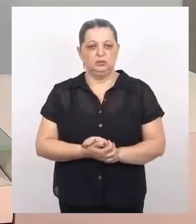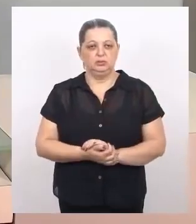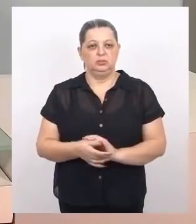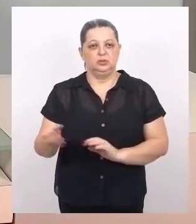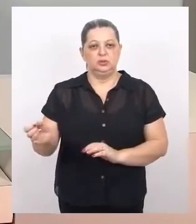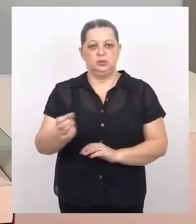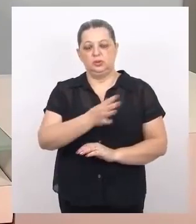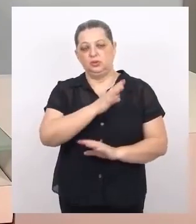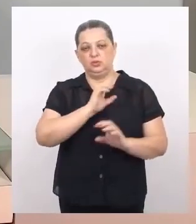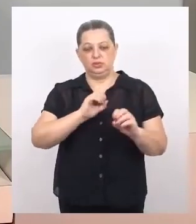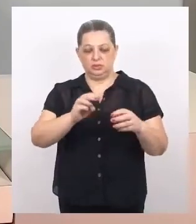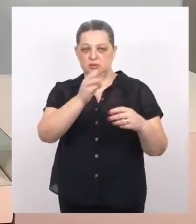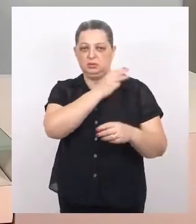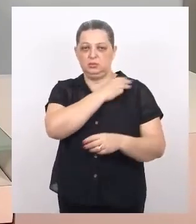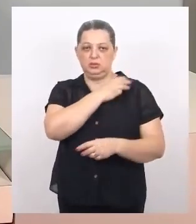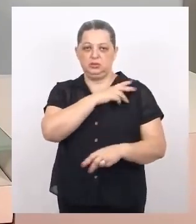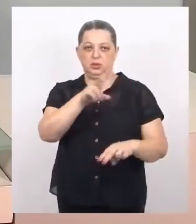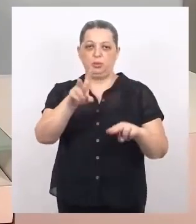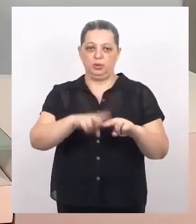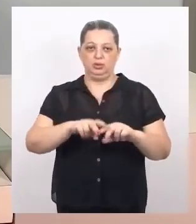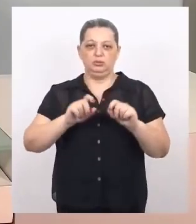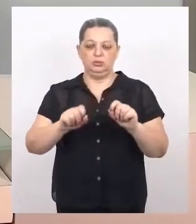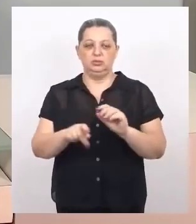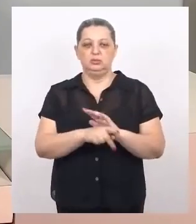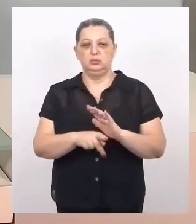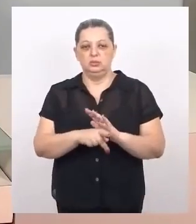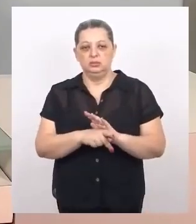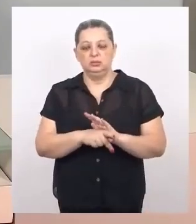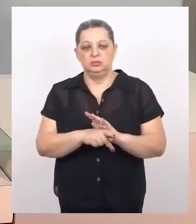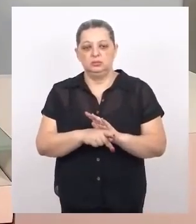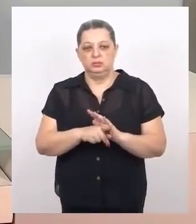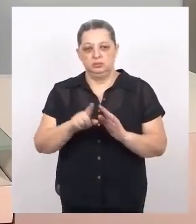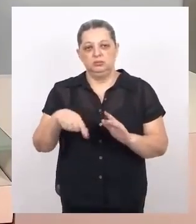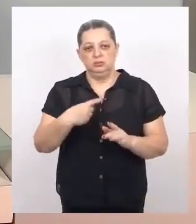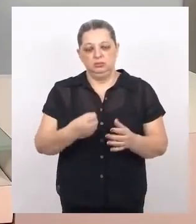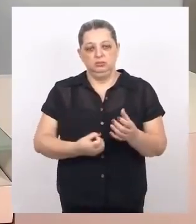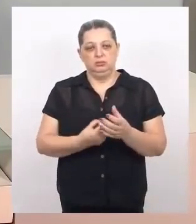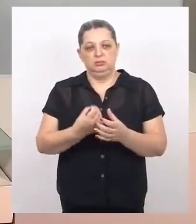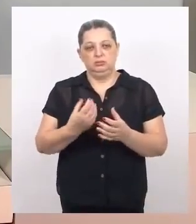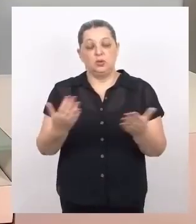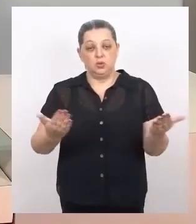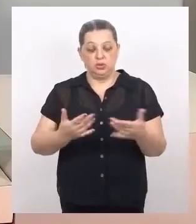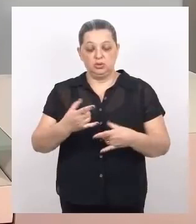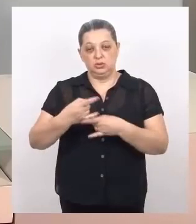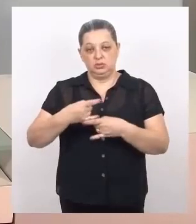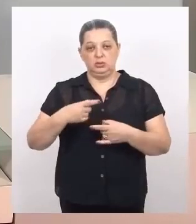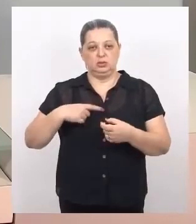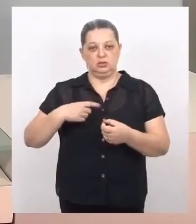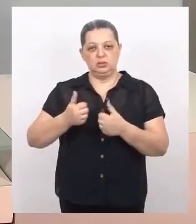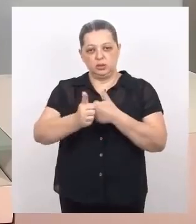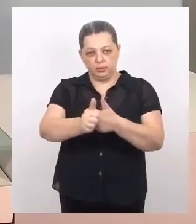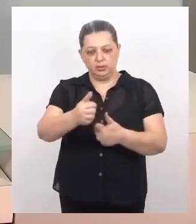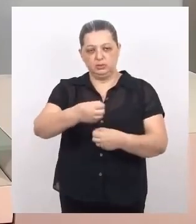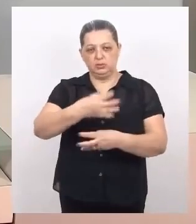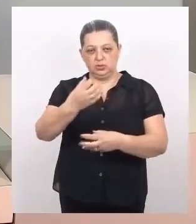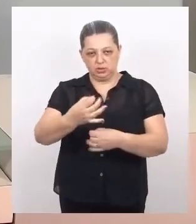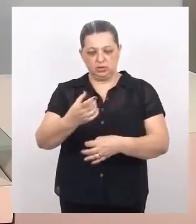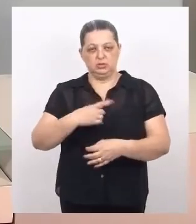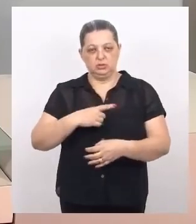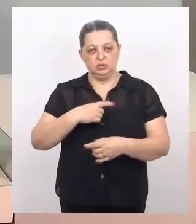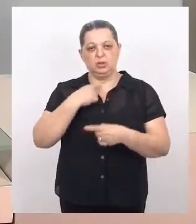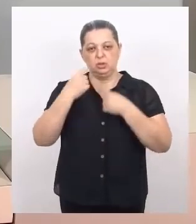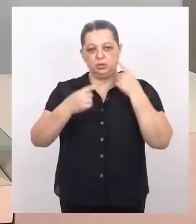por isso que o Caetano está aqui com a gente hoje. A gente está acompanhando o chat, tem aparecido dúvidas sobre o